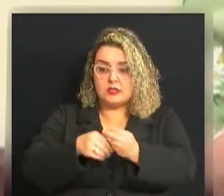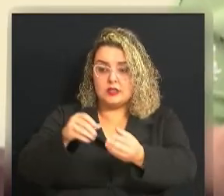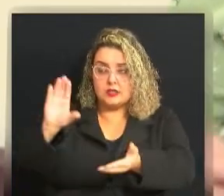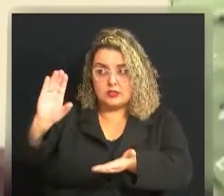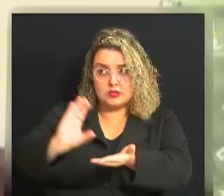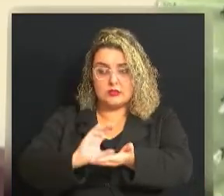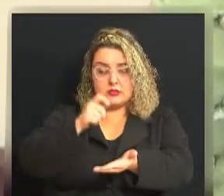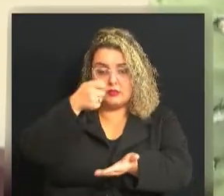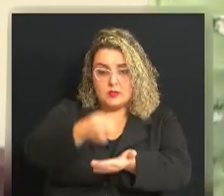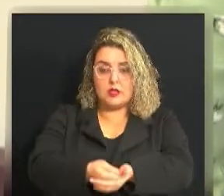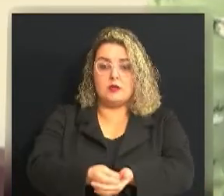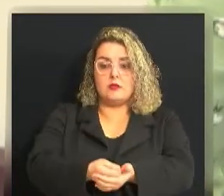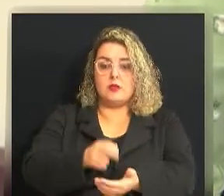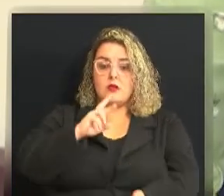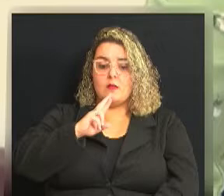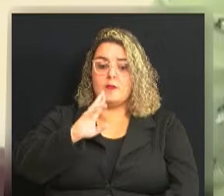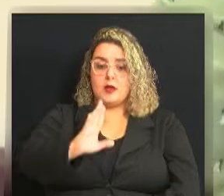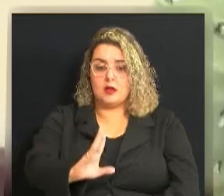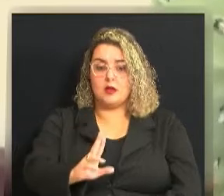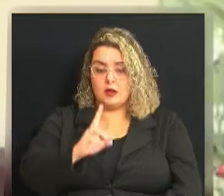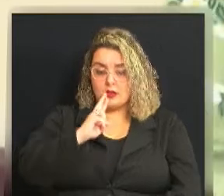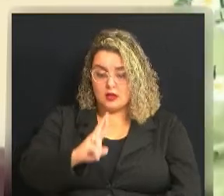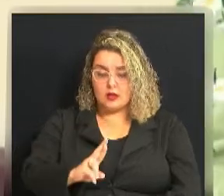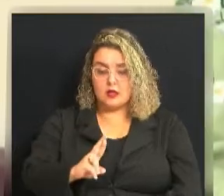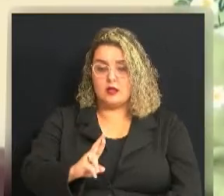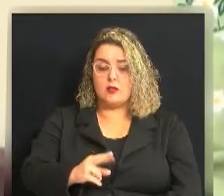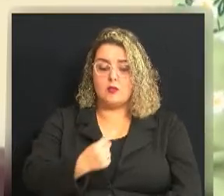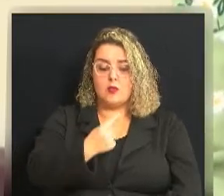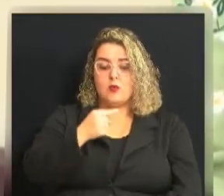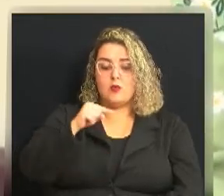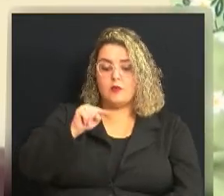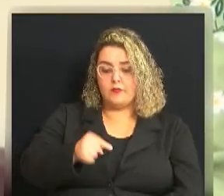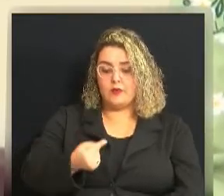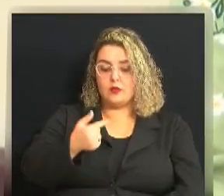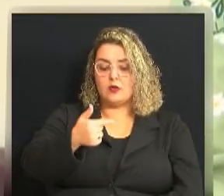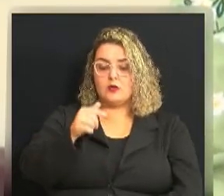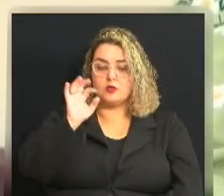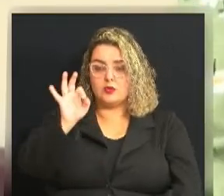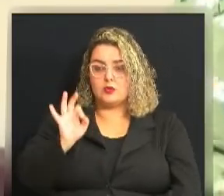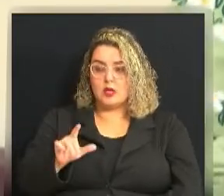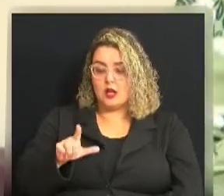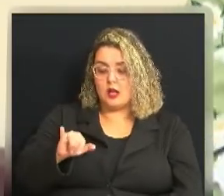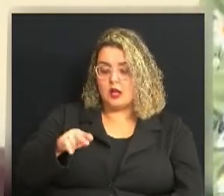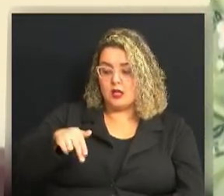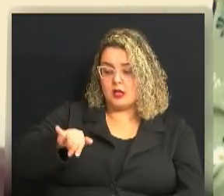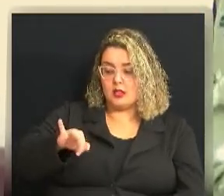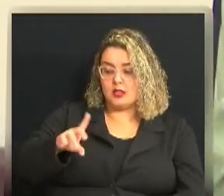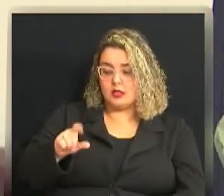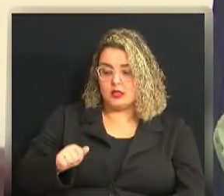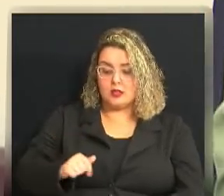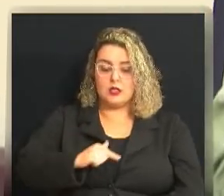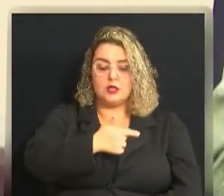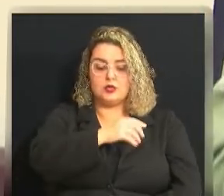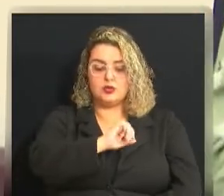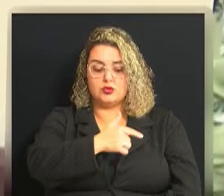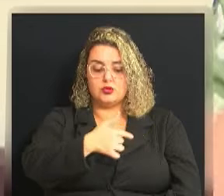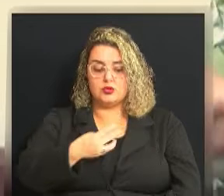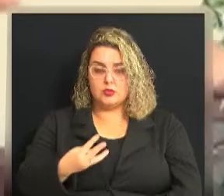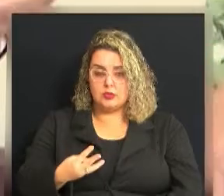que vão corresponder a 1,2% da receita líquida do orçamento de 2023, sendo